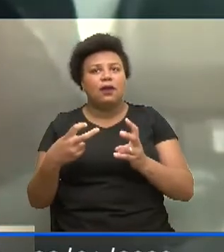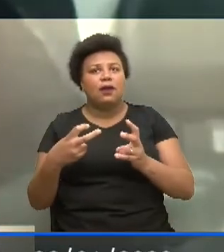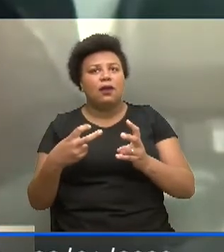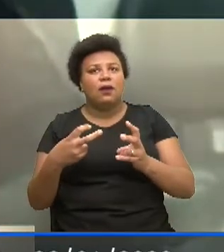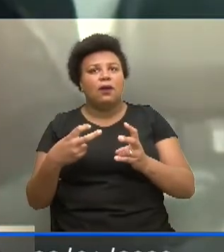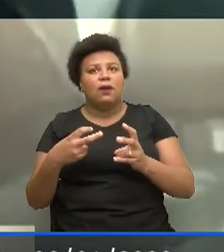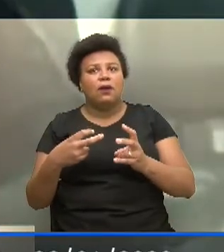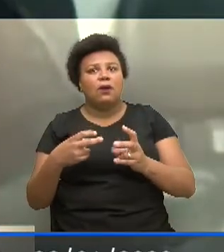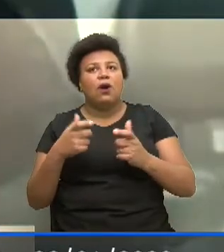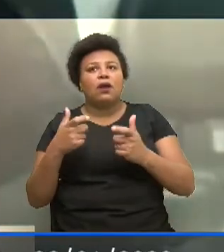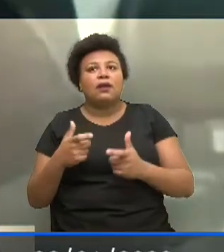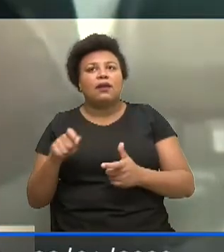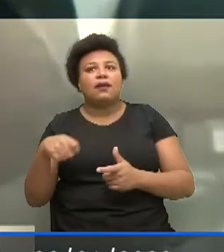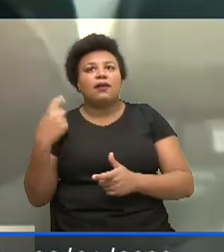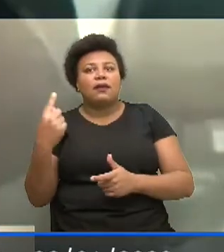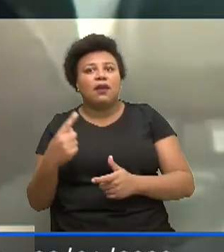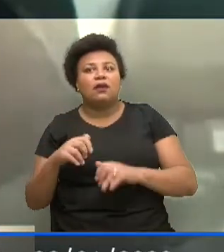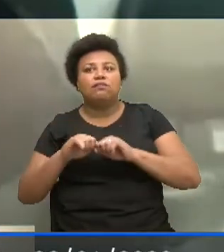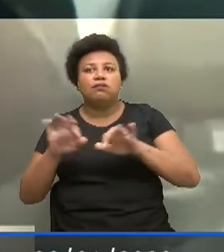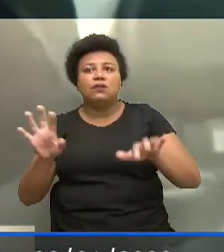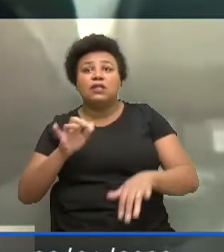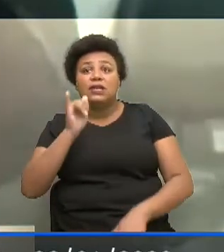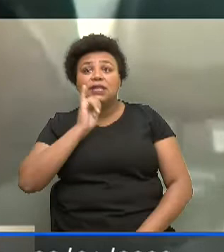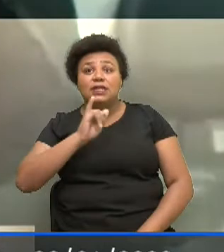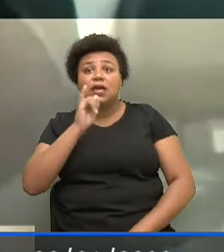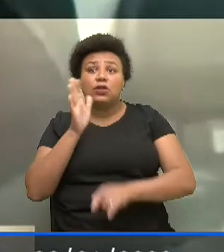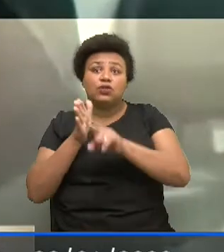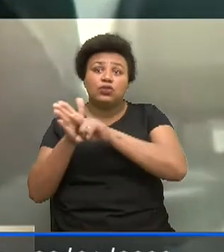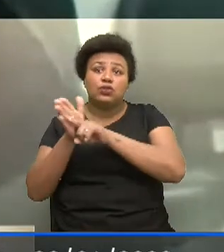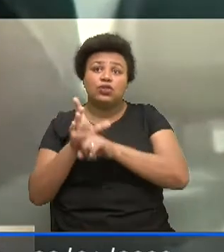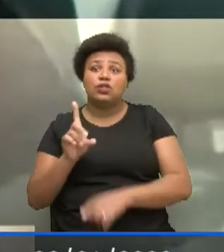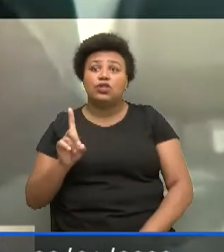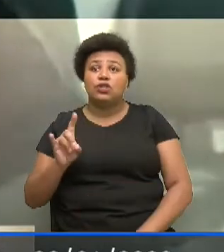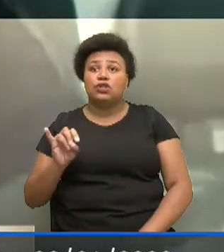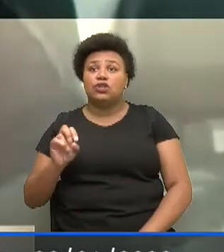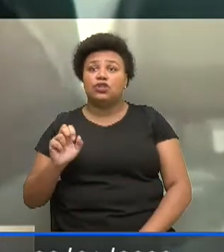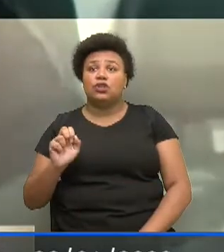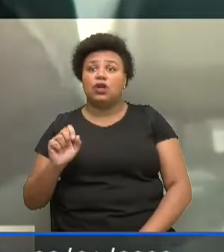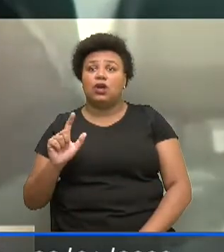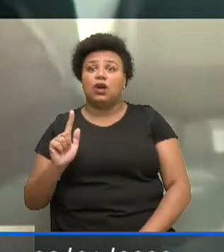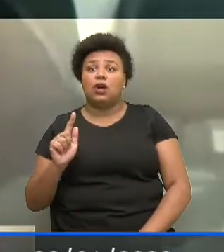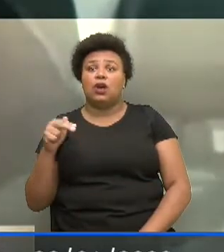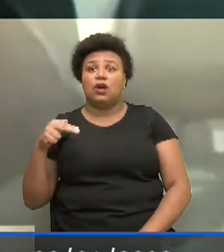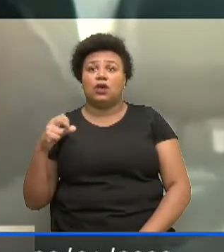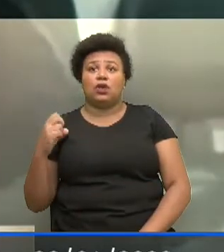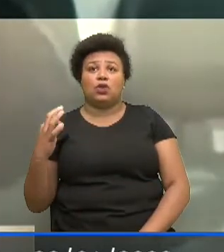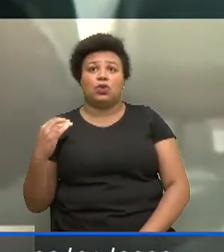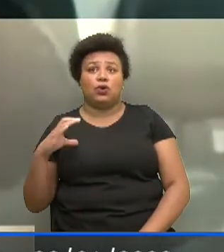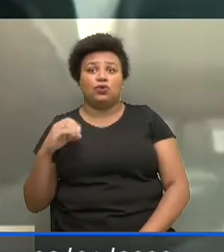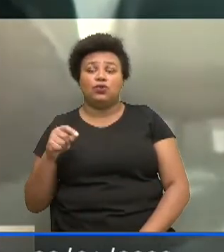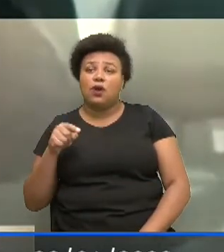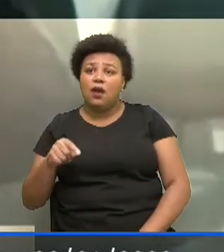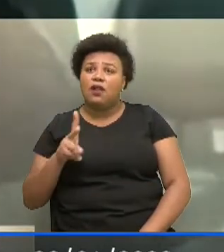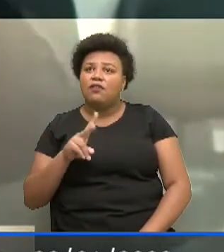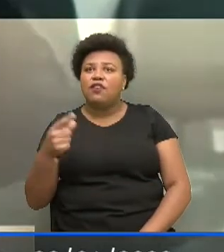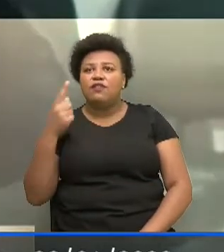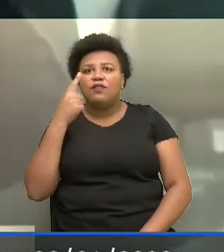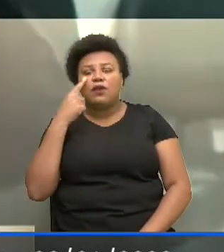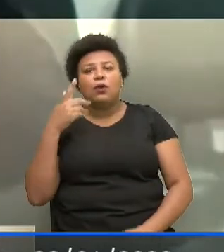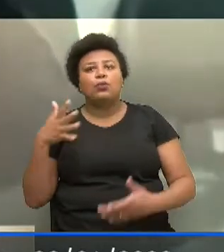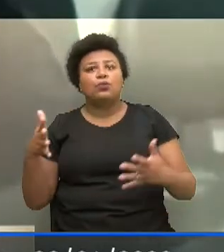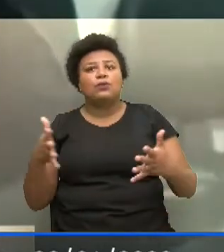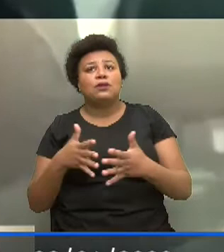desse surto e o número de testes diagnósticos. Então, ela vai definir, de acordo com o tamanho